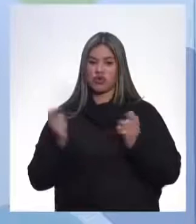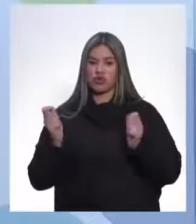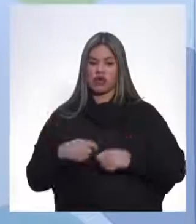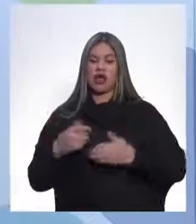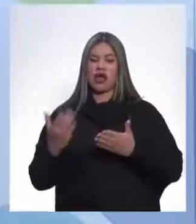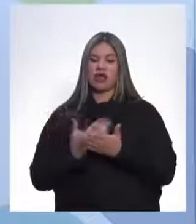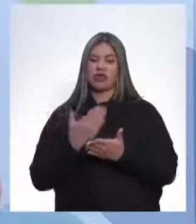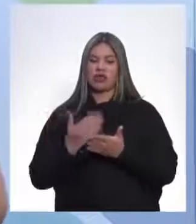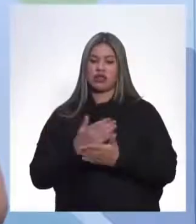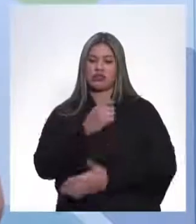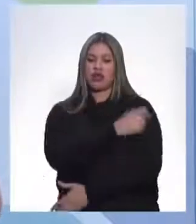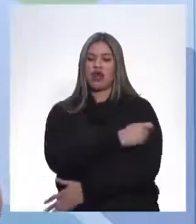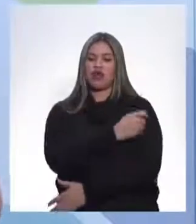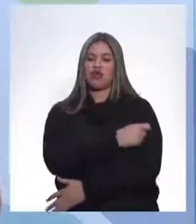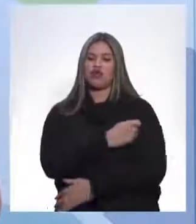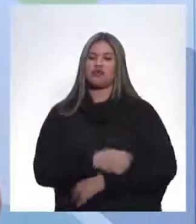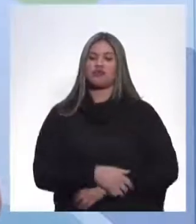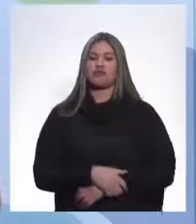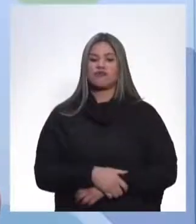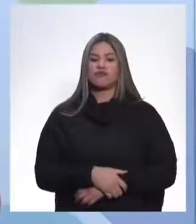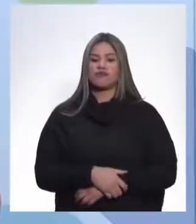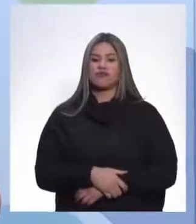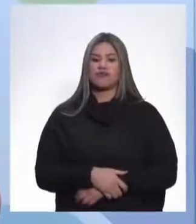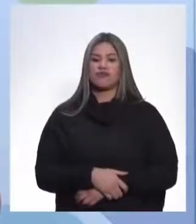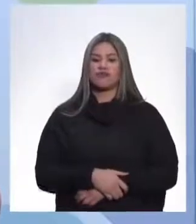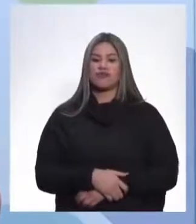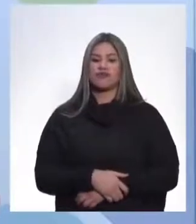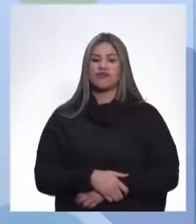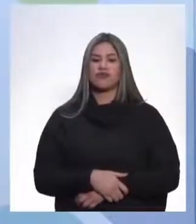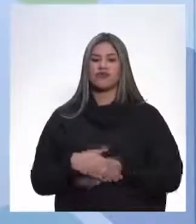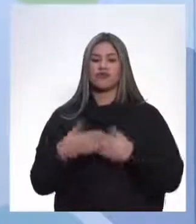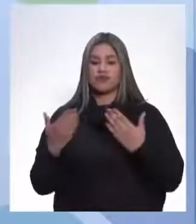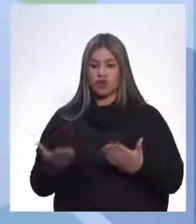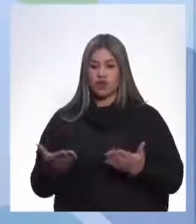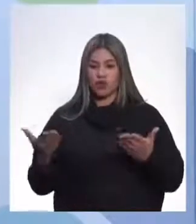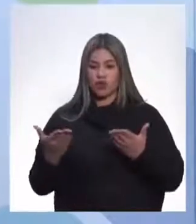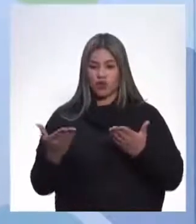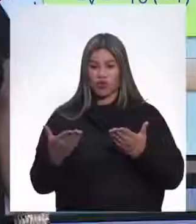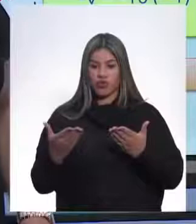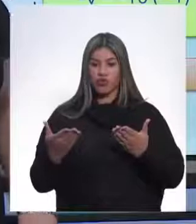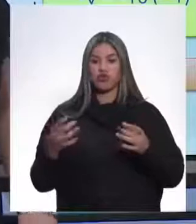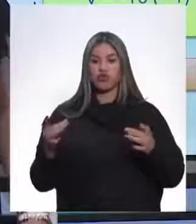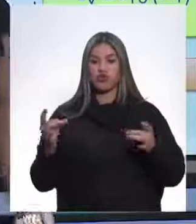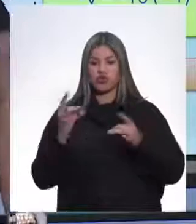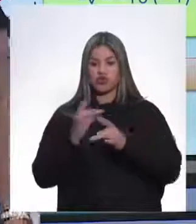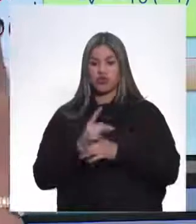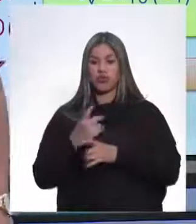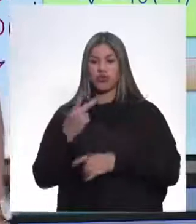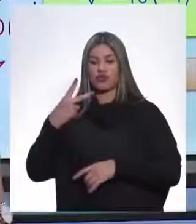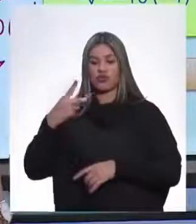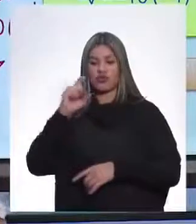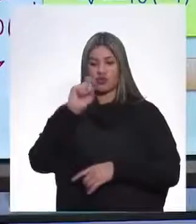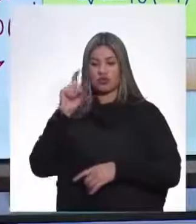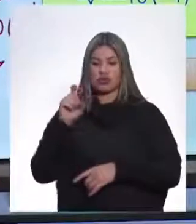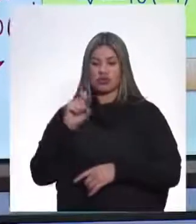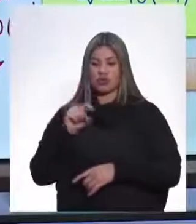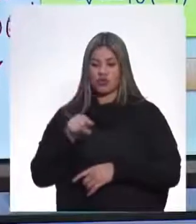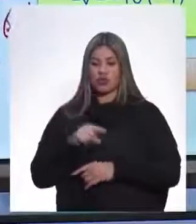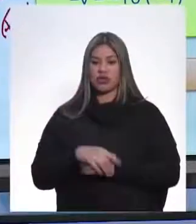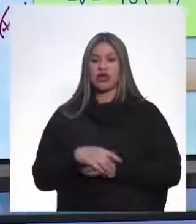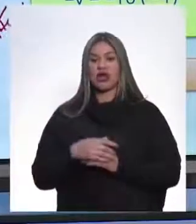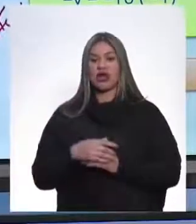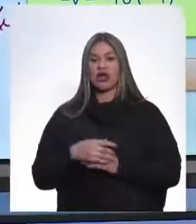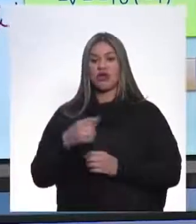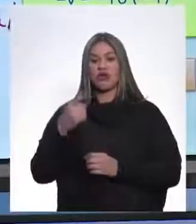o caderno do aluno. É isso mesmo, gente. Ó, então, hoje nós vamos encerrar essa parte da equação com duas incógnitas, certo? Vai aparecer